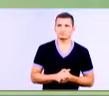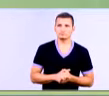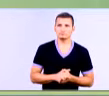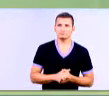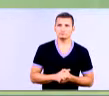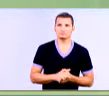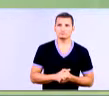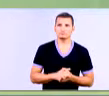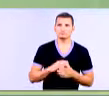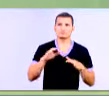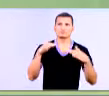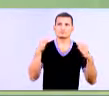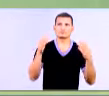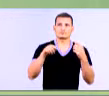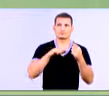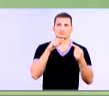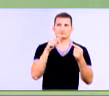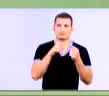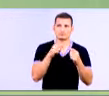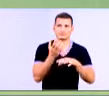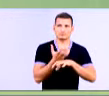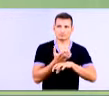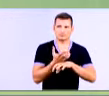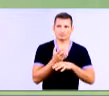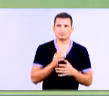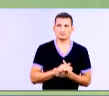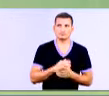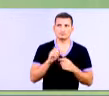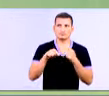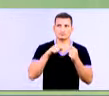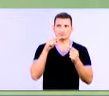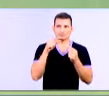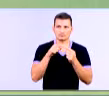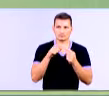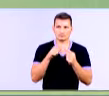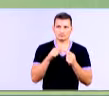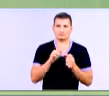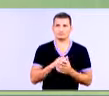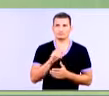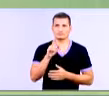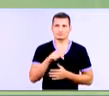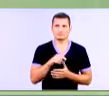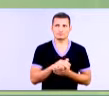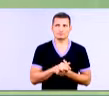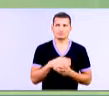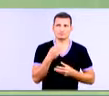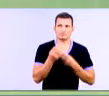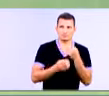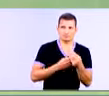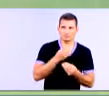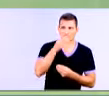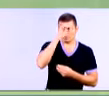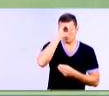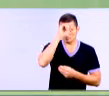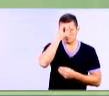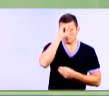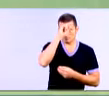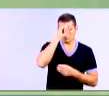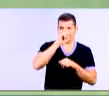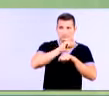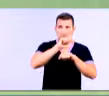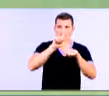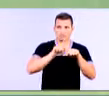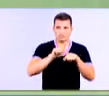Qual é o objetivo da nossa disciplina, gente? O objetivo maior é construir algoritmos a partir do entendimento da